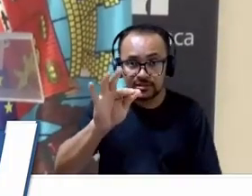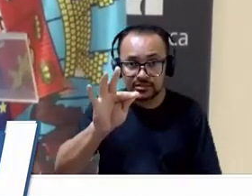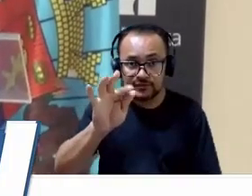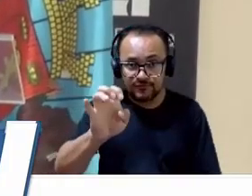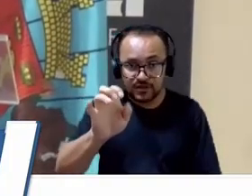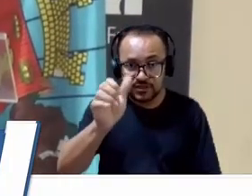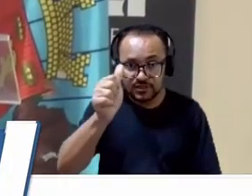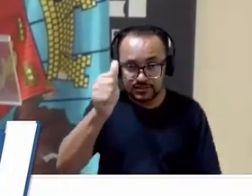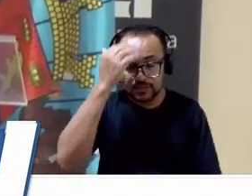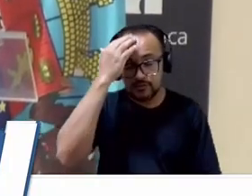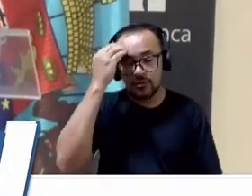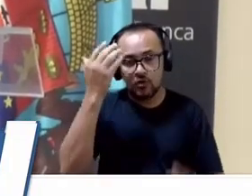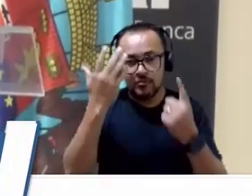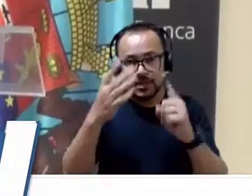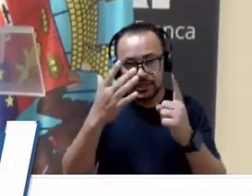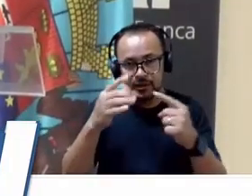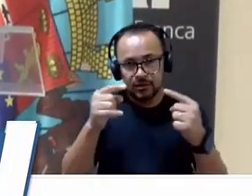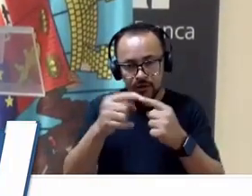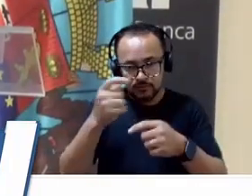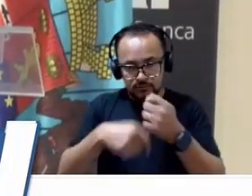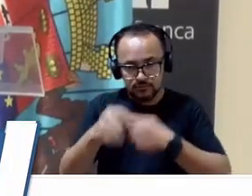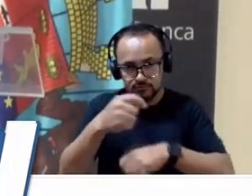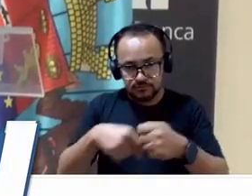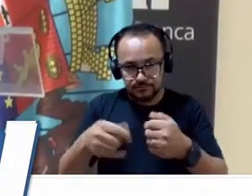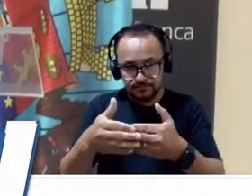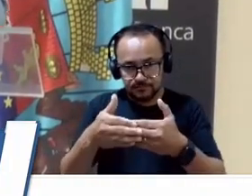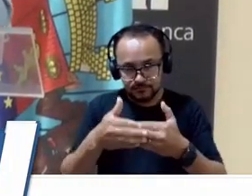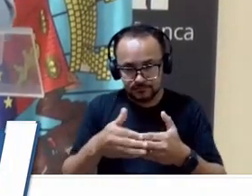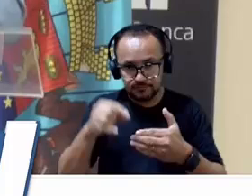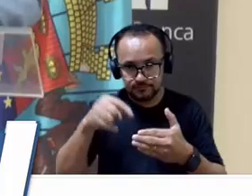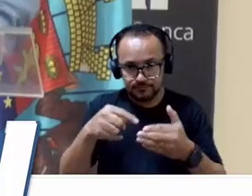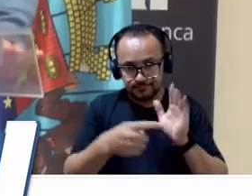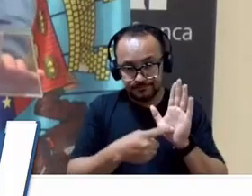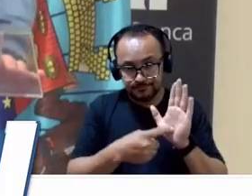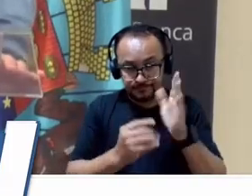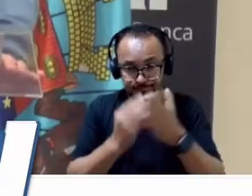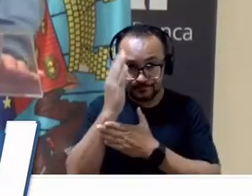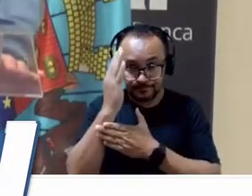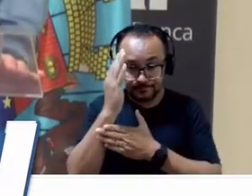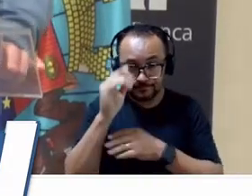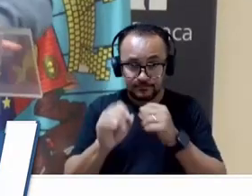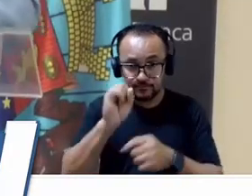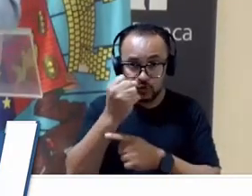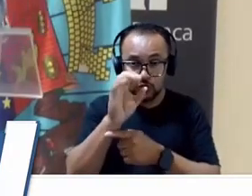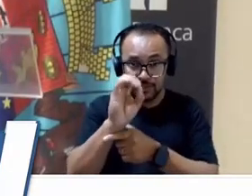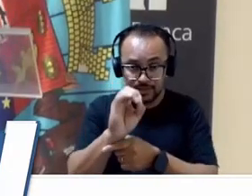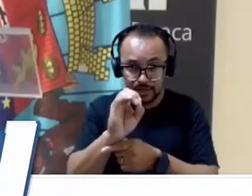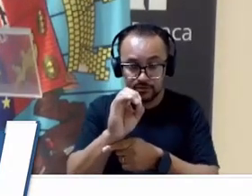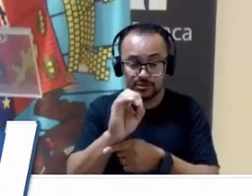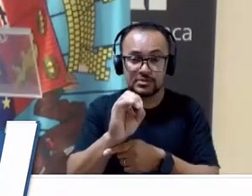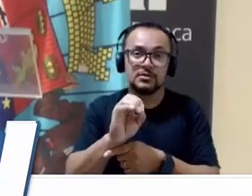eh devido a uma Moção que essa Câmara Municipal aprovou em homenagem aos 80 anos da cif então